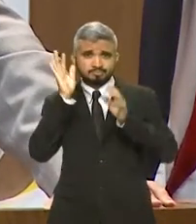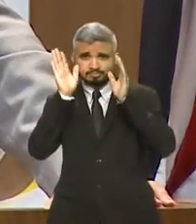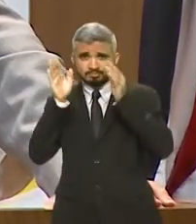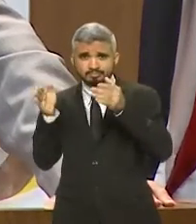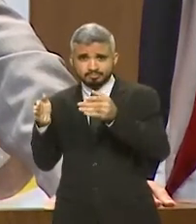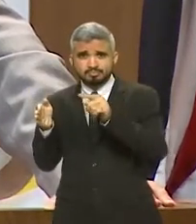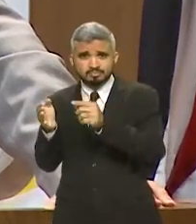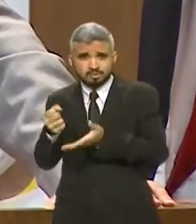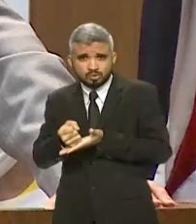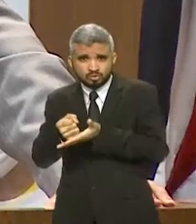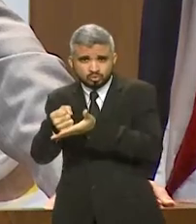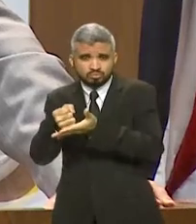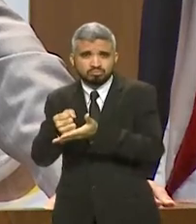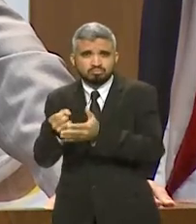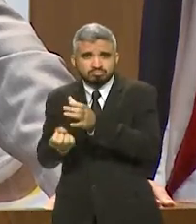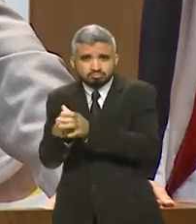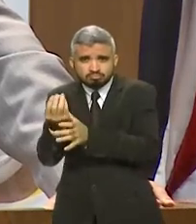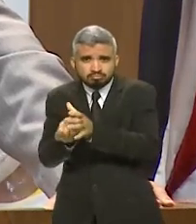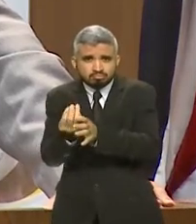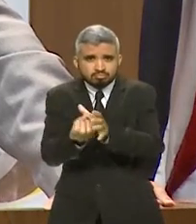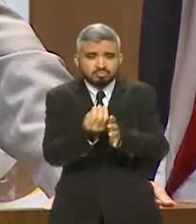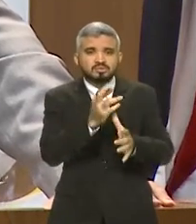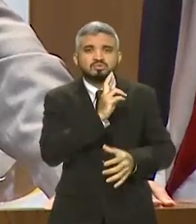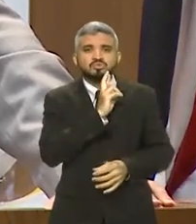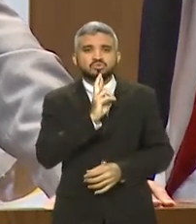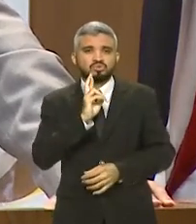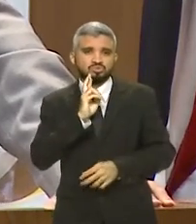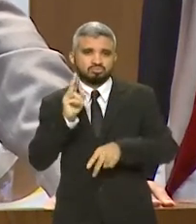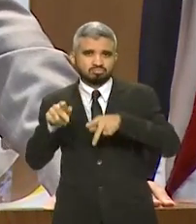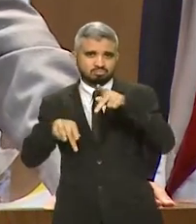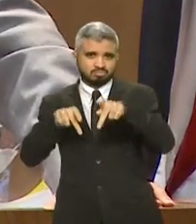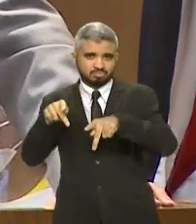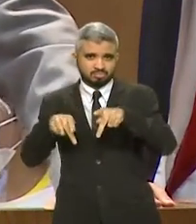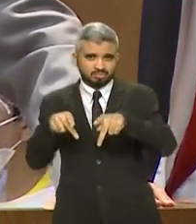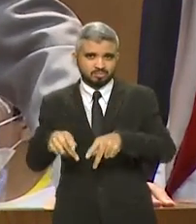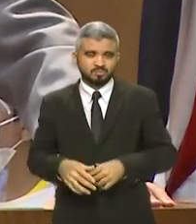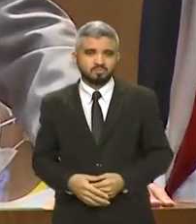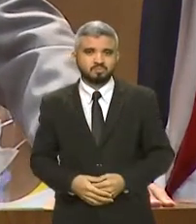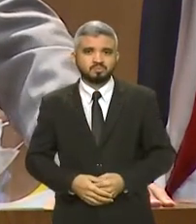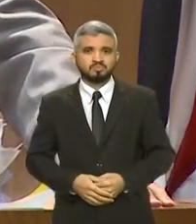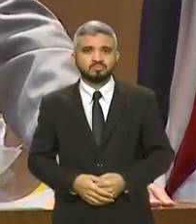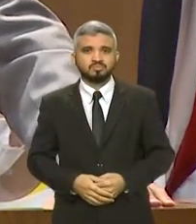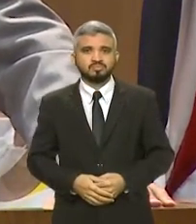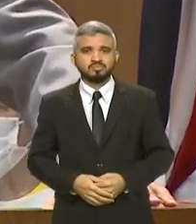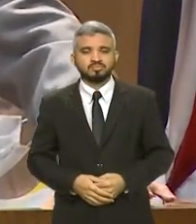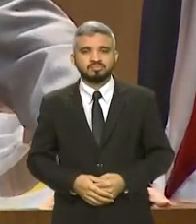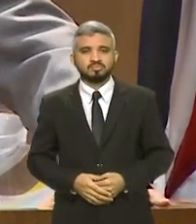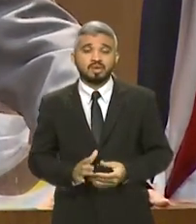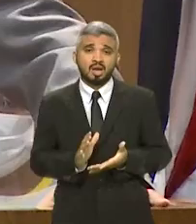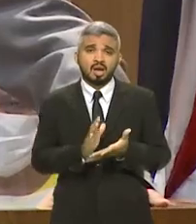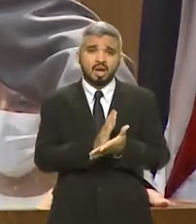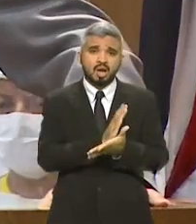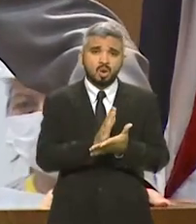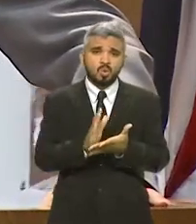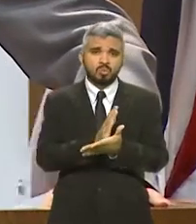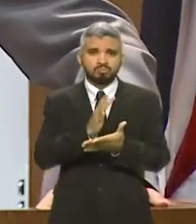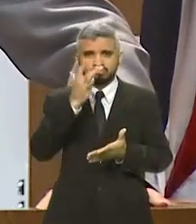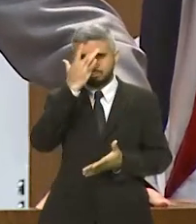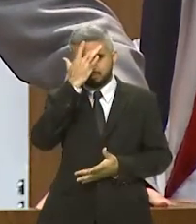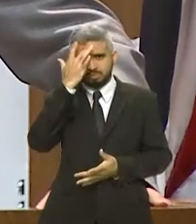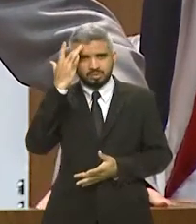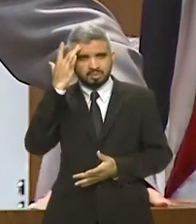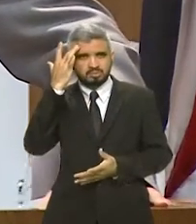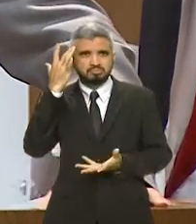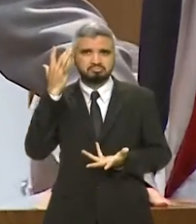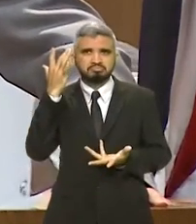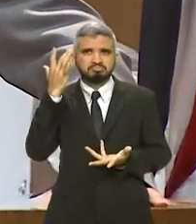restaurantes populares. E eu faço questão de destacar porque é relevante. Há quem não entenda que